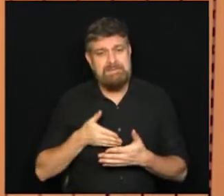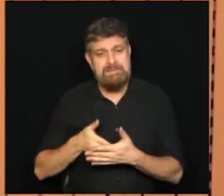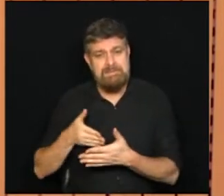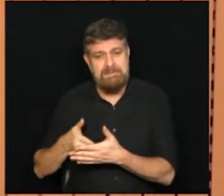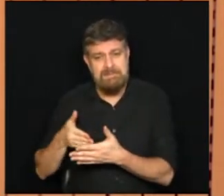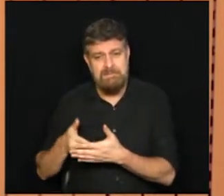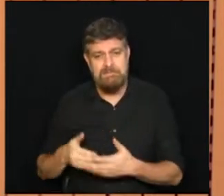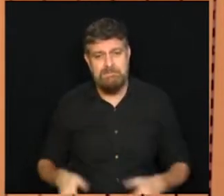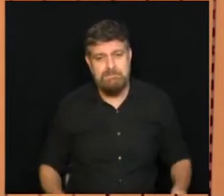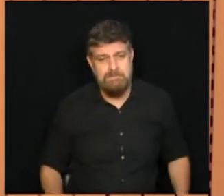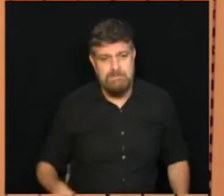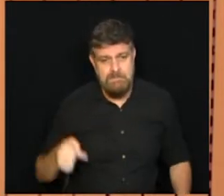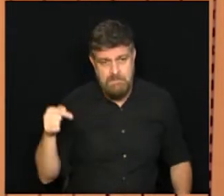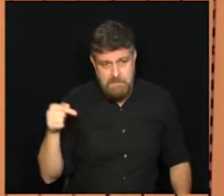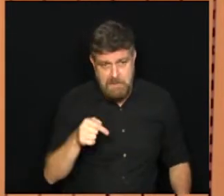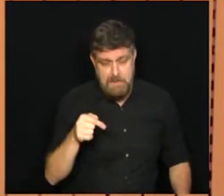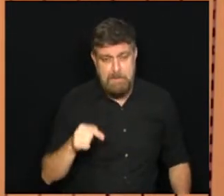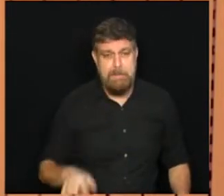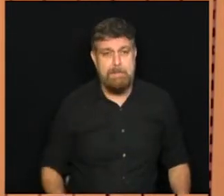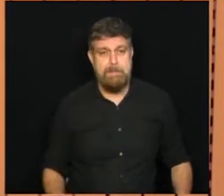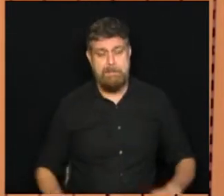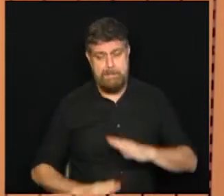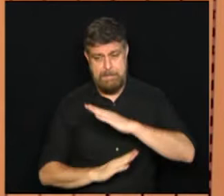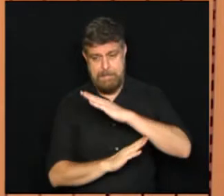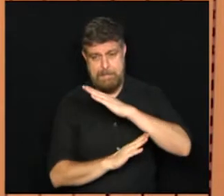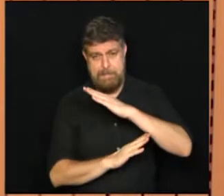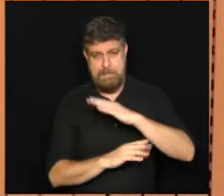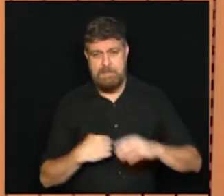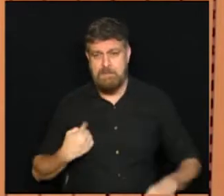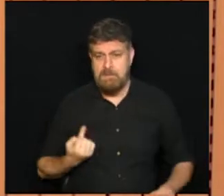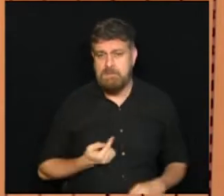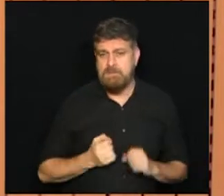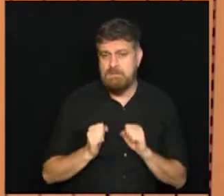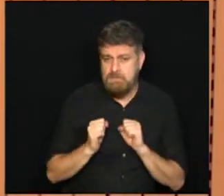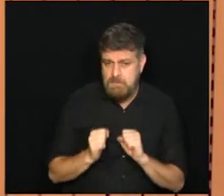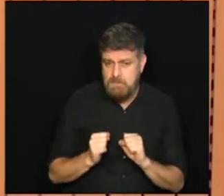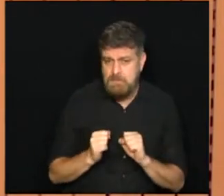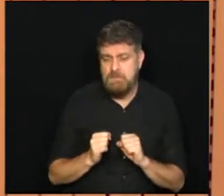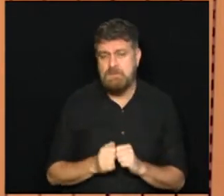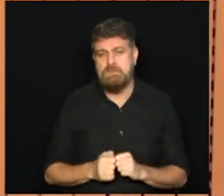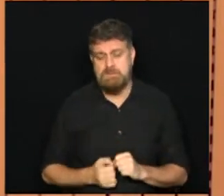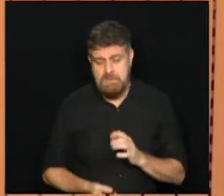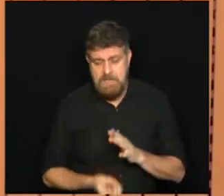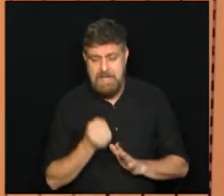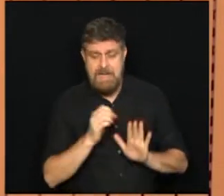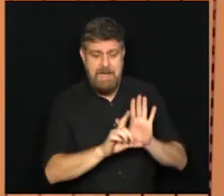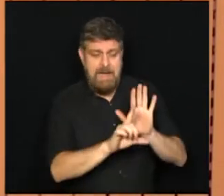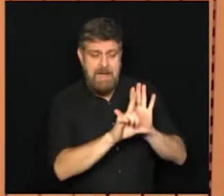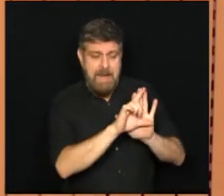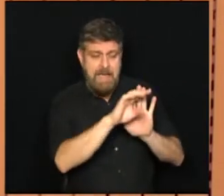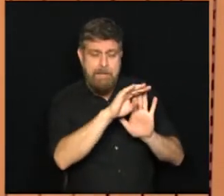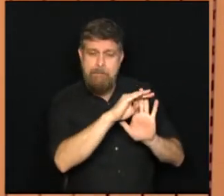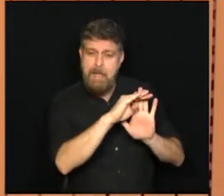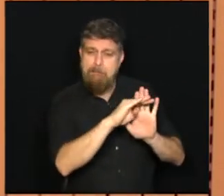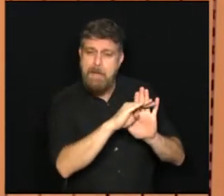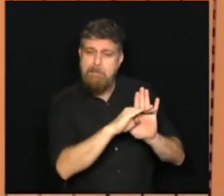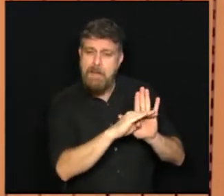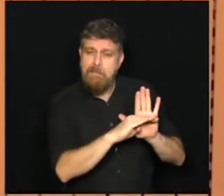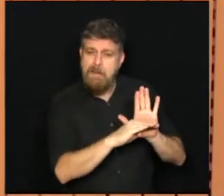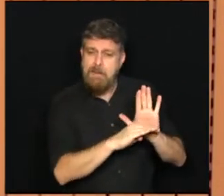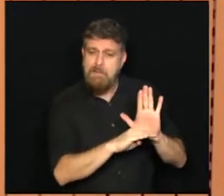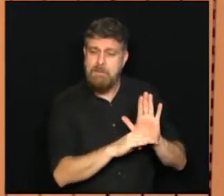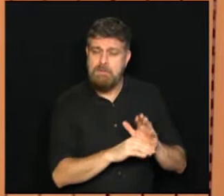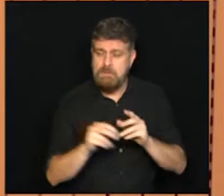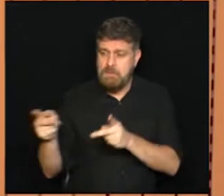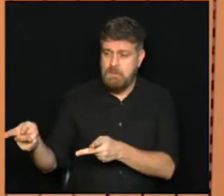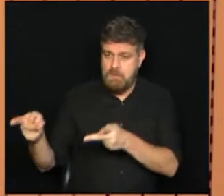gente está na Câmara Municipal de Campinas e a gente pode legislar sobre ela. Então, convidei aqui o